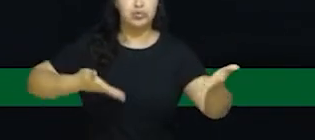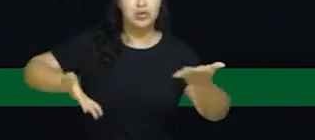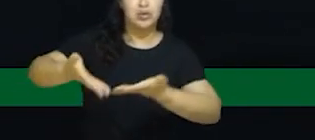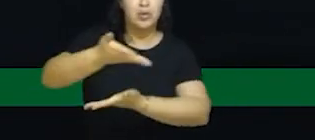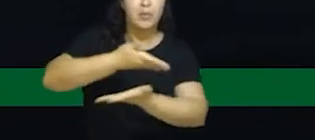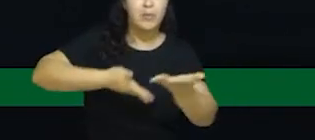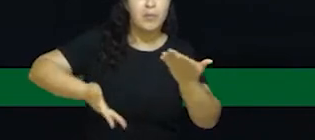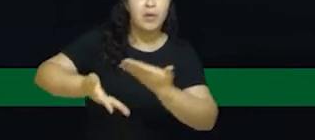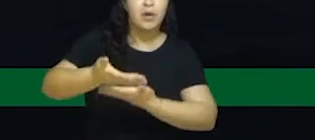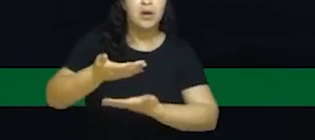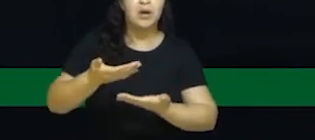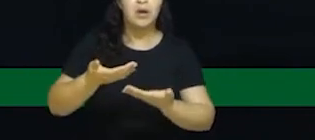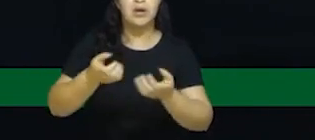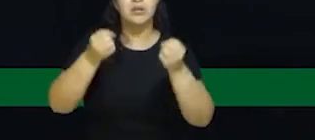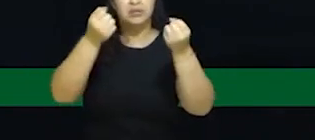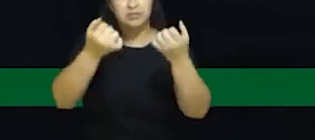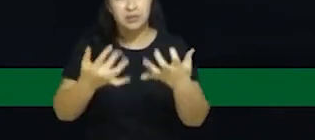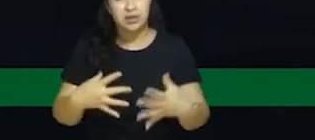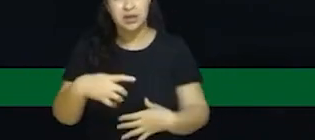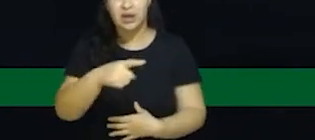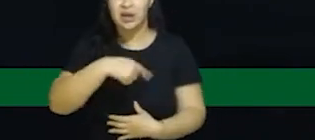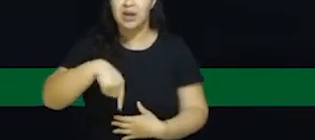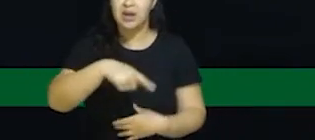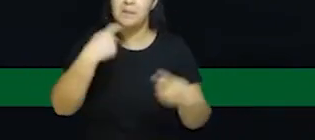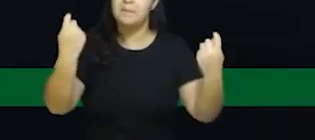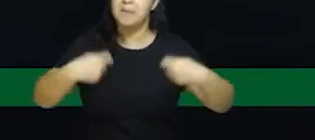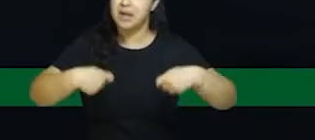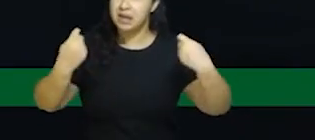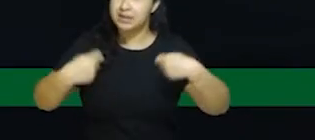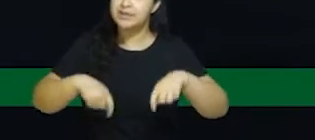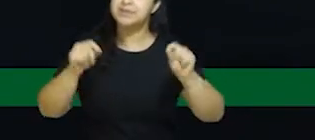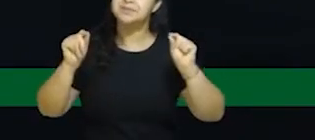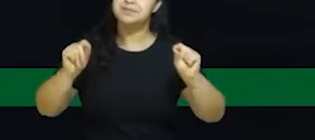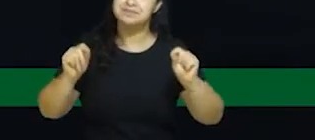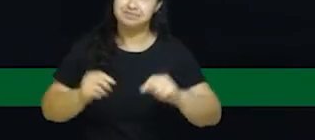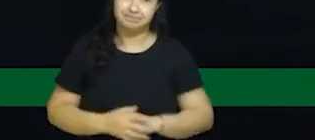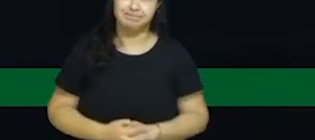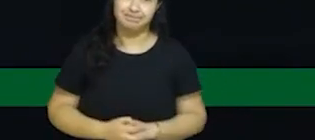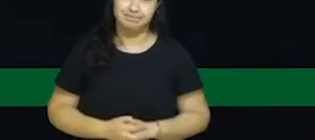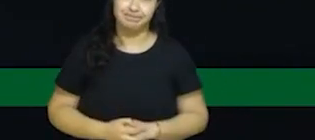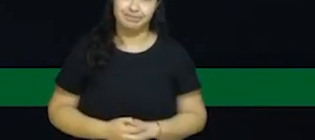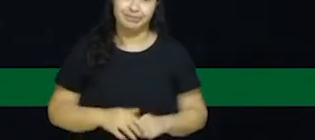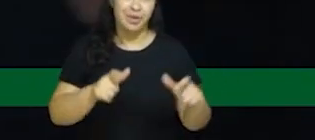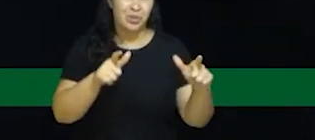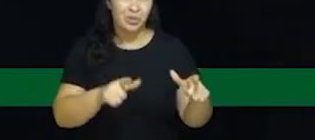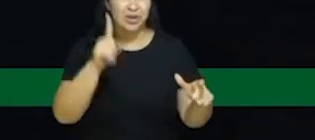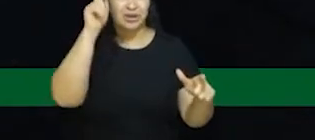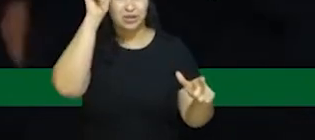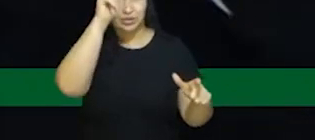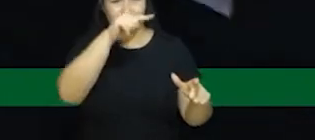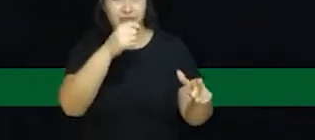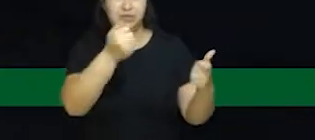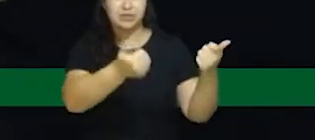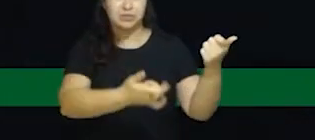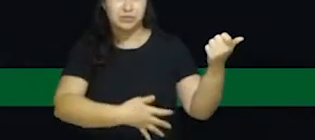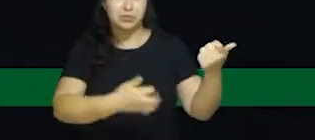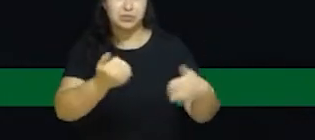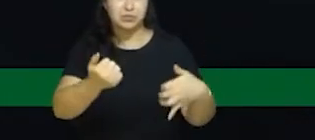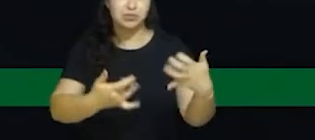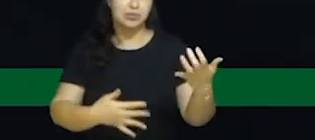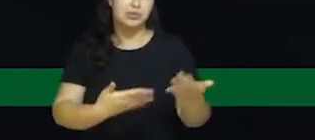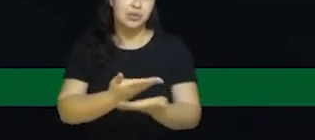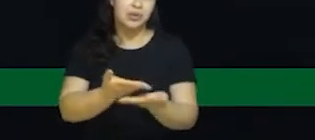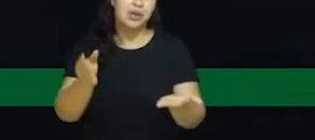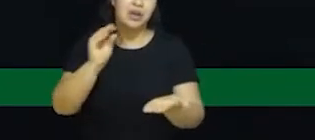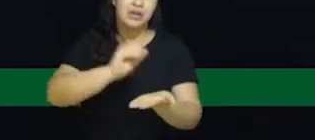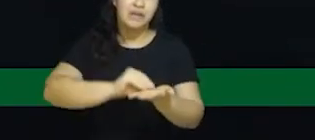expectativas, especialmente em áreas onde estão as questões mais críticas, que foram deixadas em segundo plano pela falta